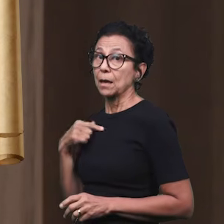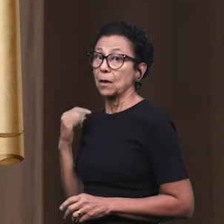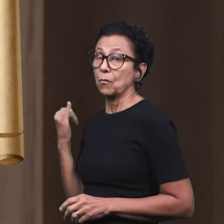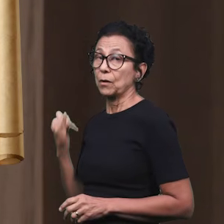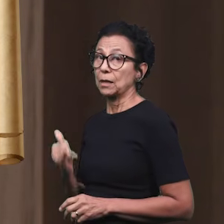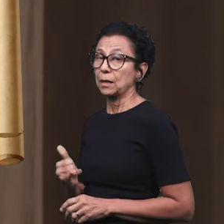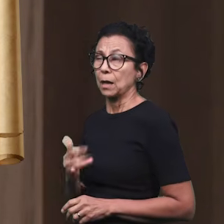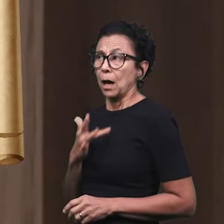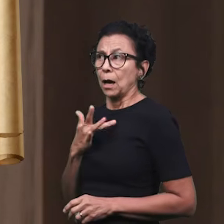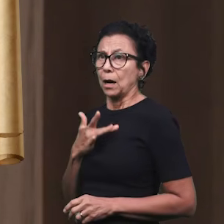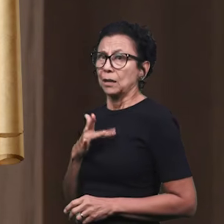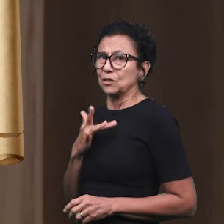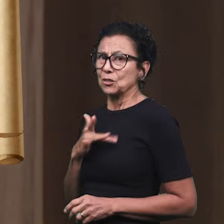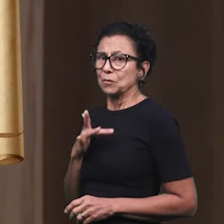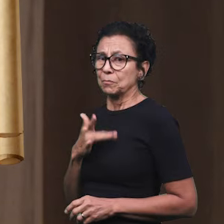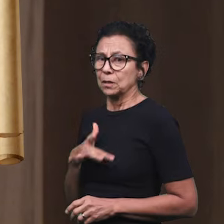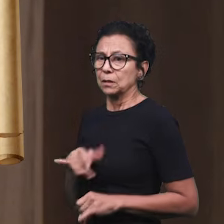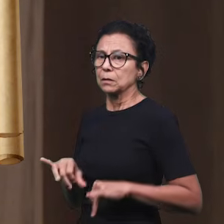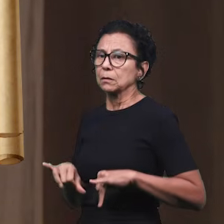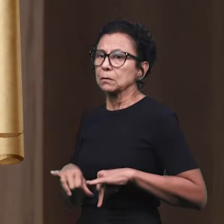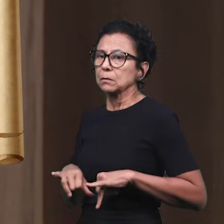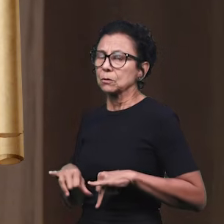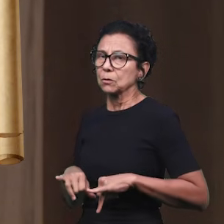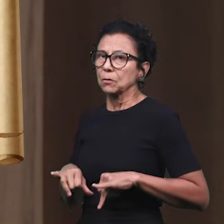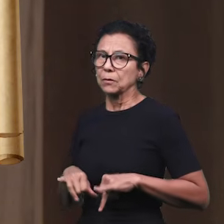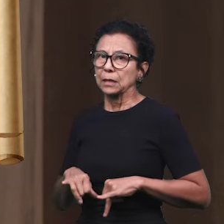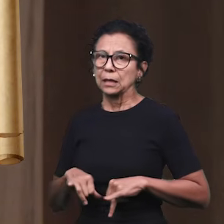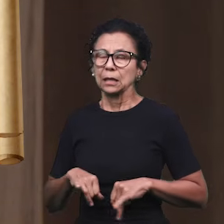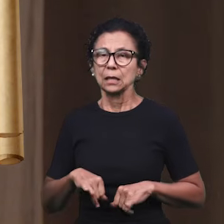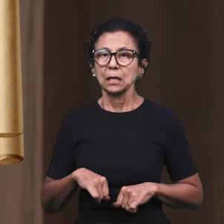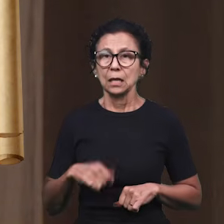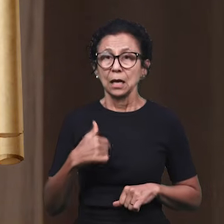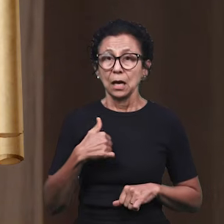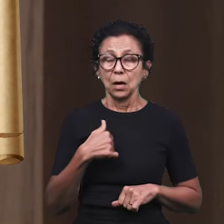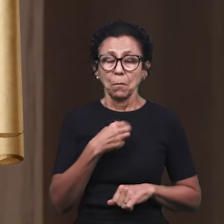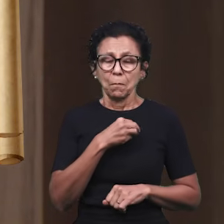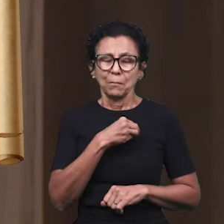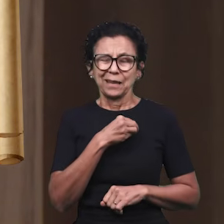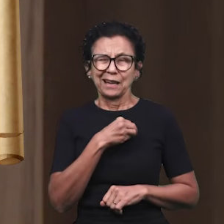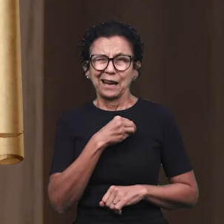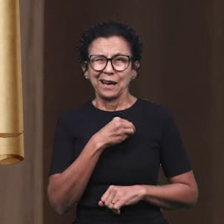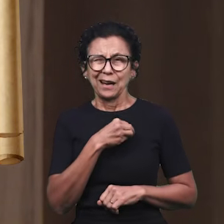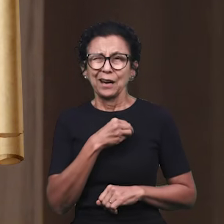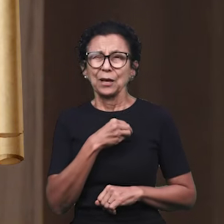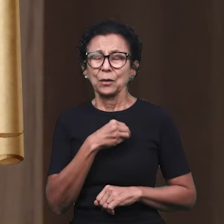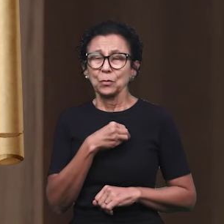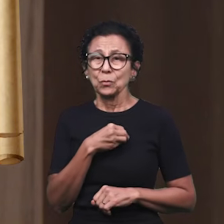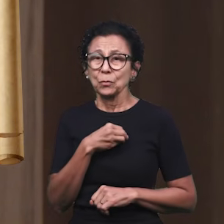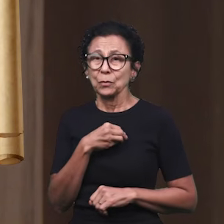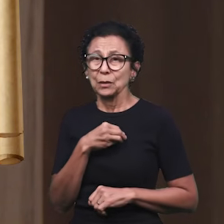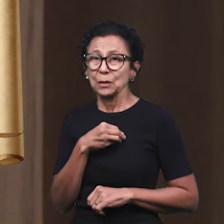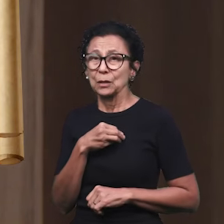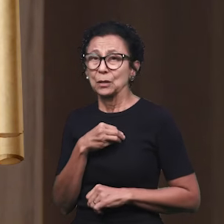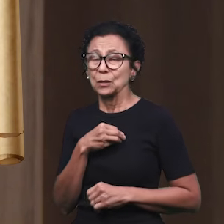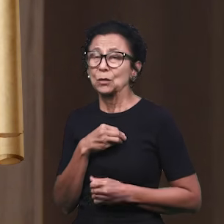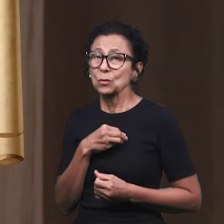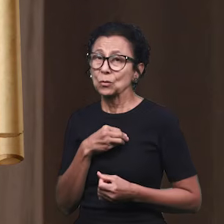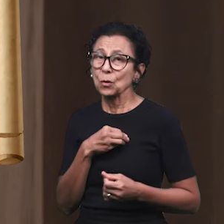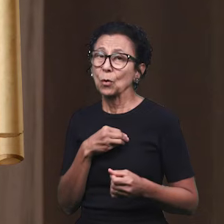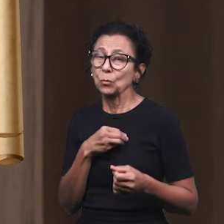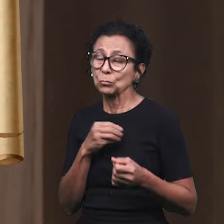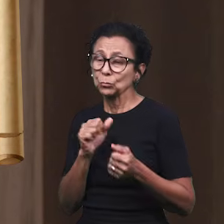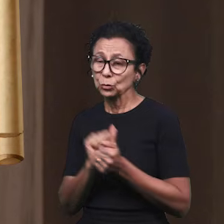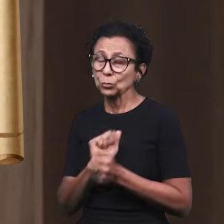e habito no meio de um povo de impuros lábios, e os meus olhos viram o Rei, o Senhor